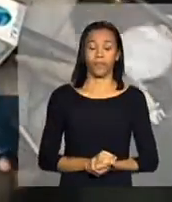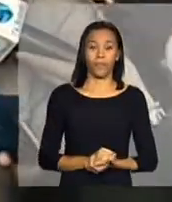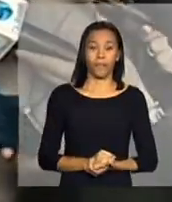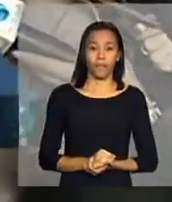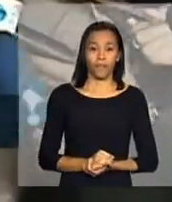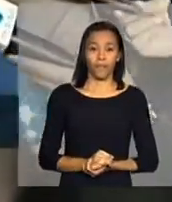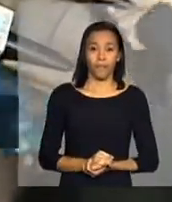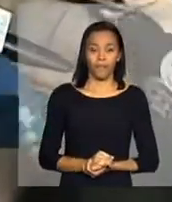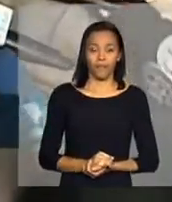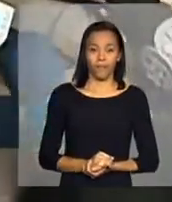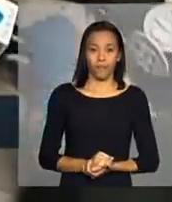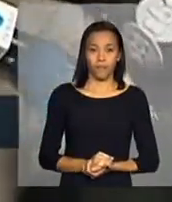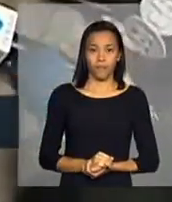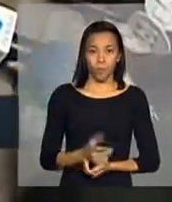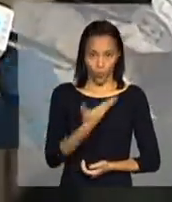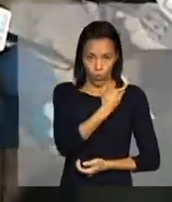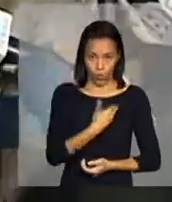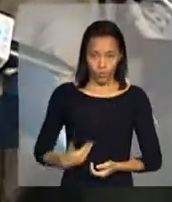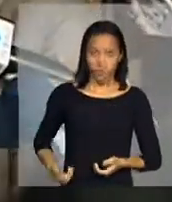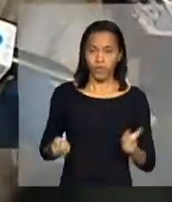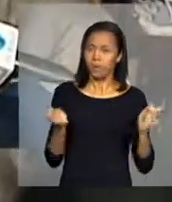conflito...